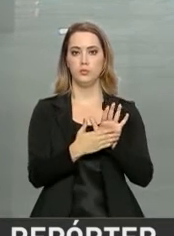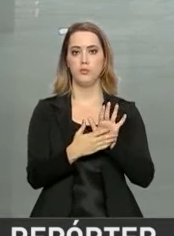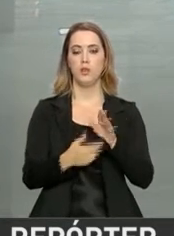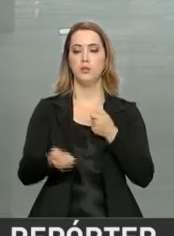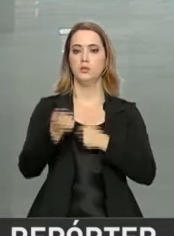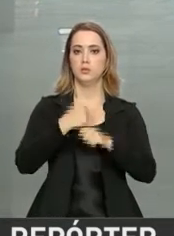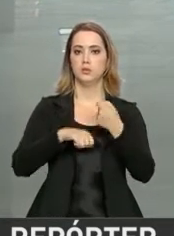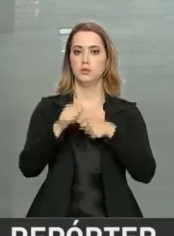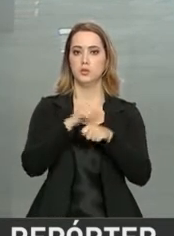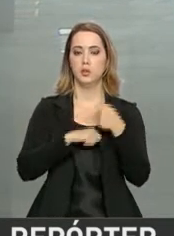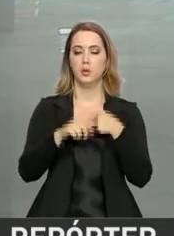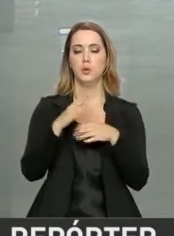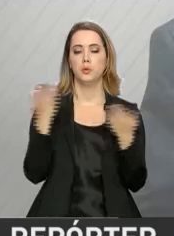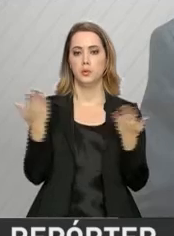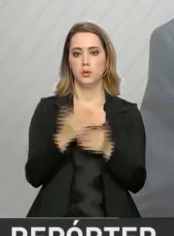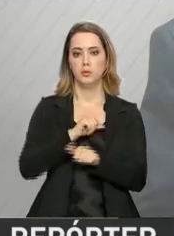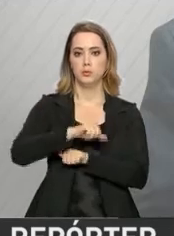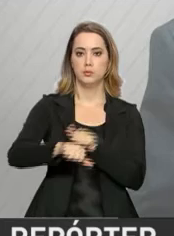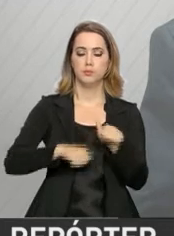à